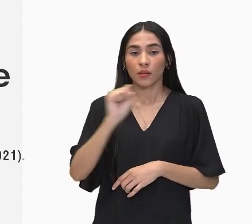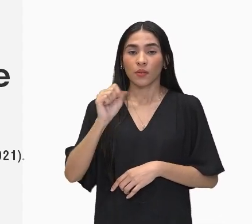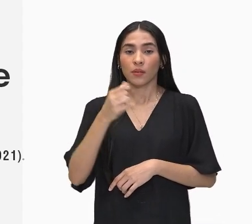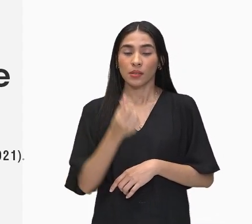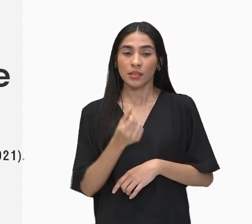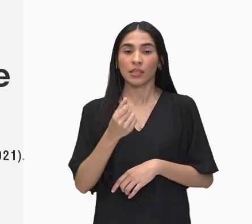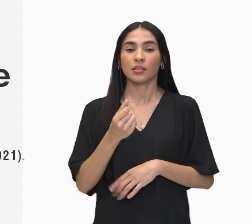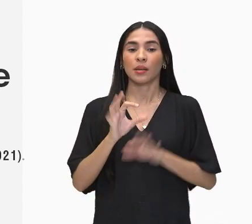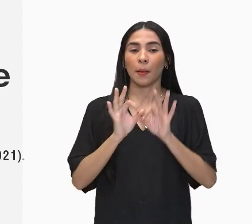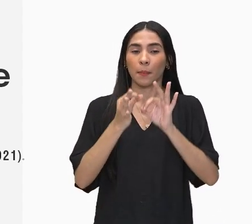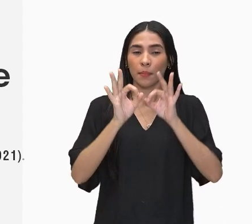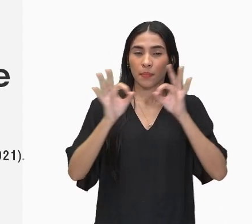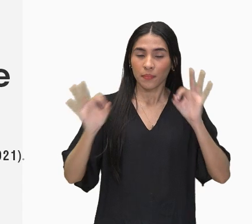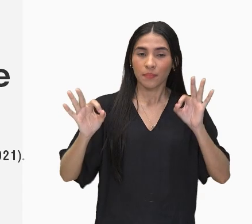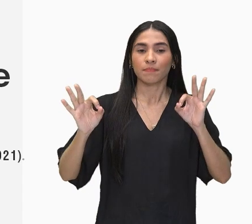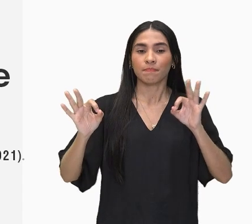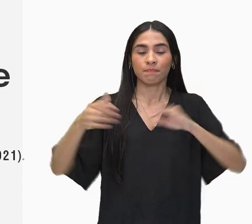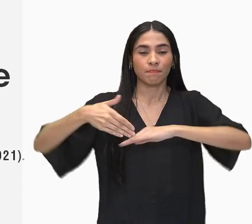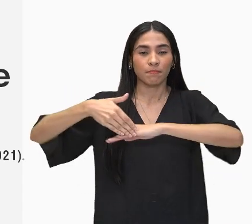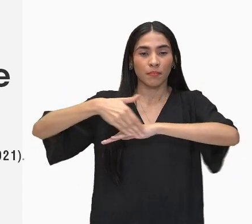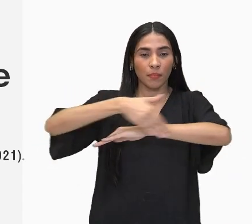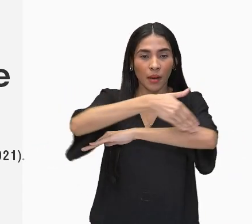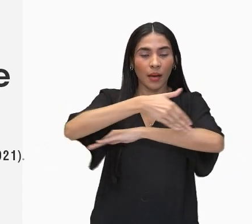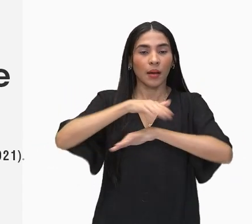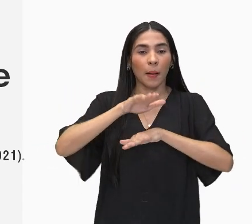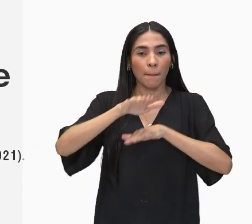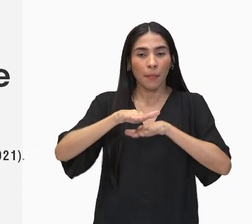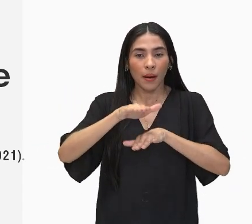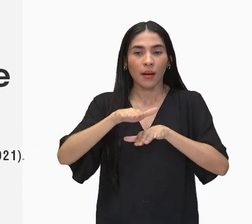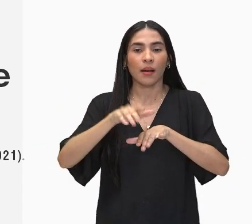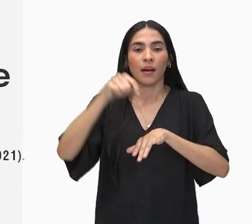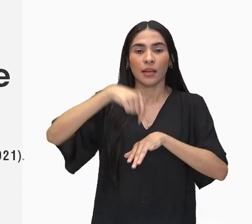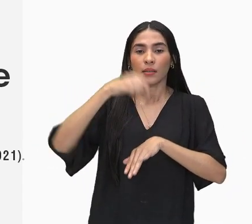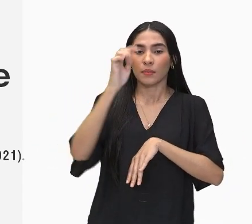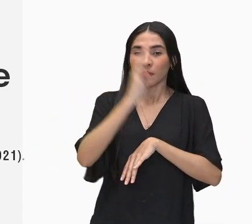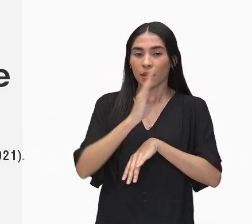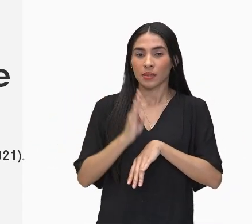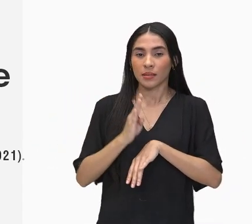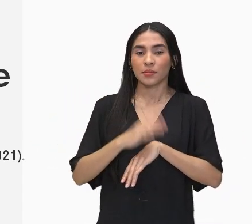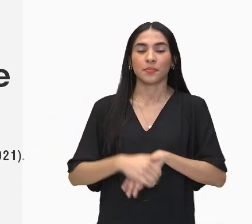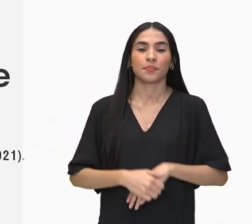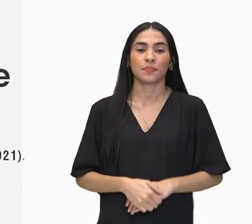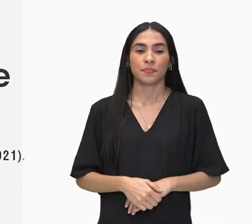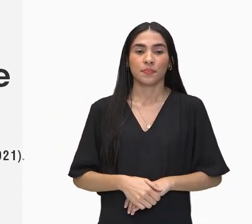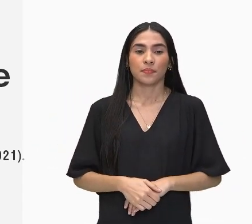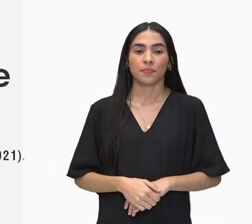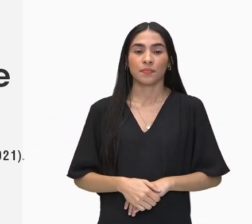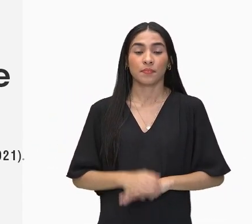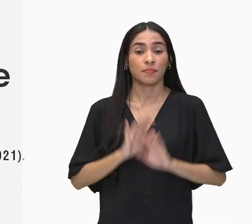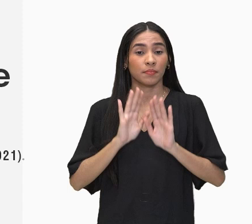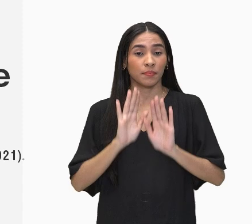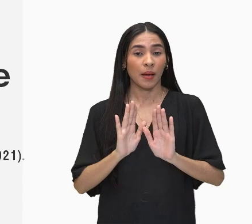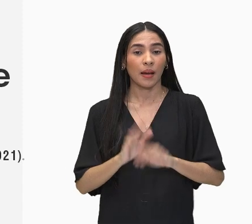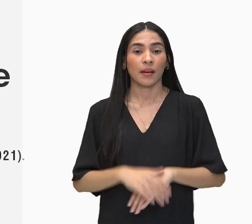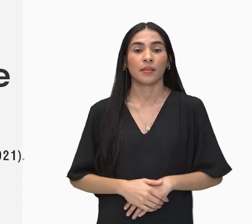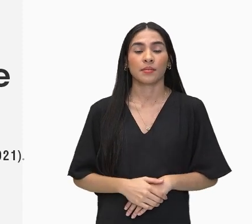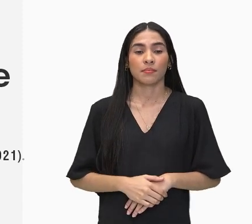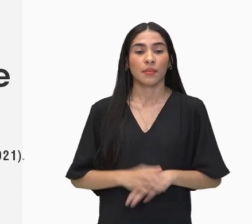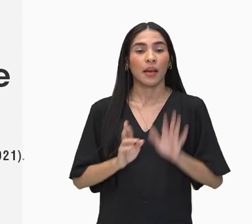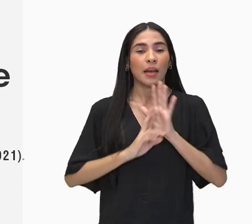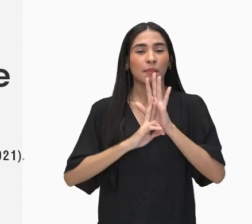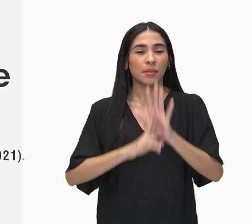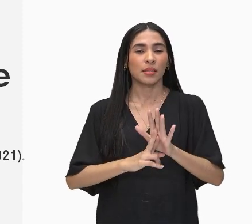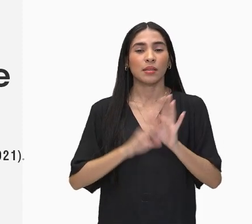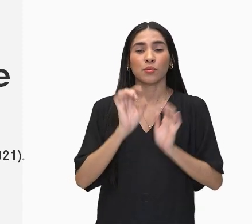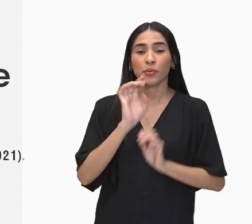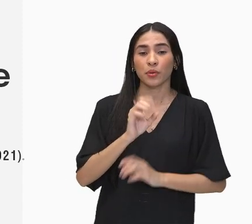212.886 quilômetros de rodovias que são pavimentadas no nosso país. No entanto, elas representam